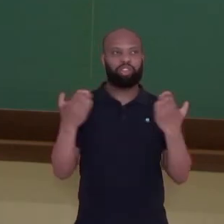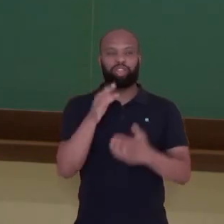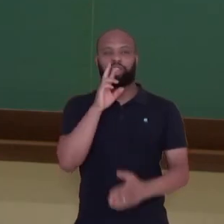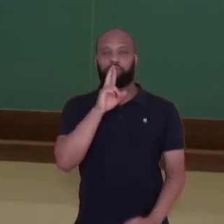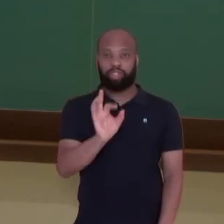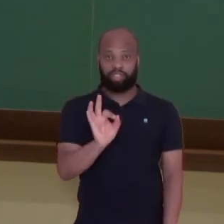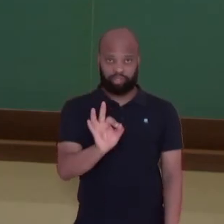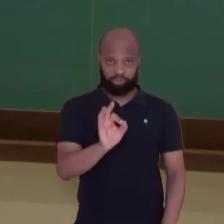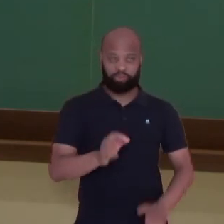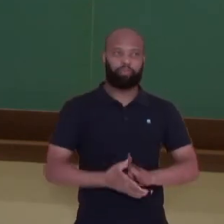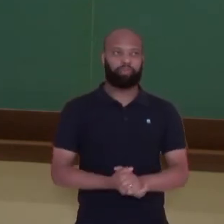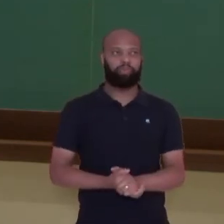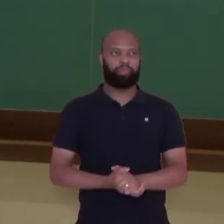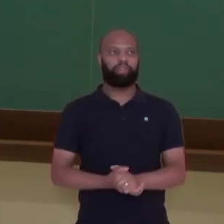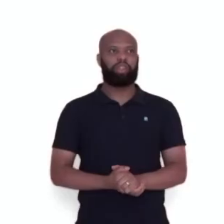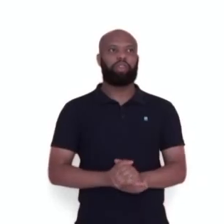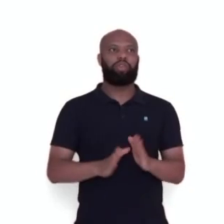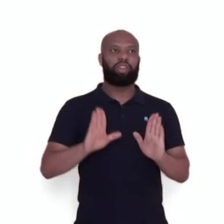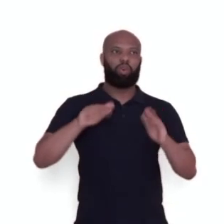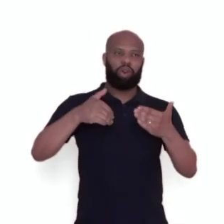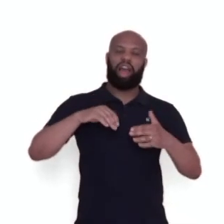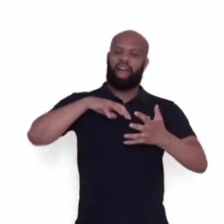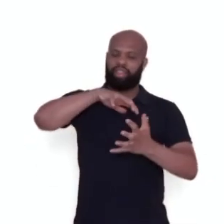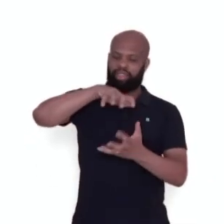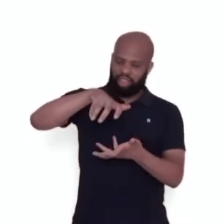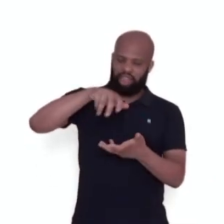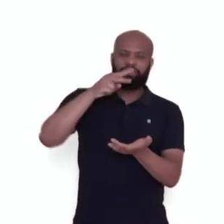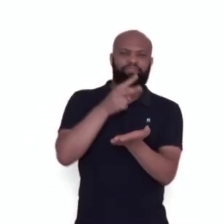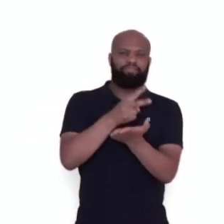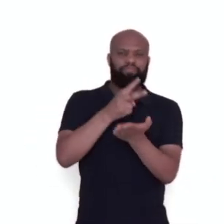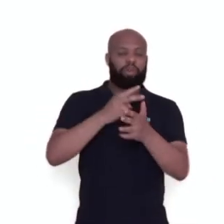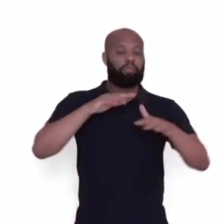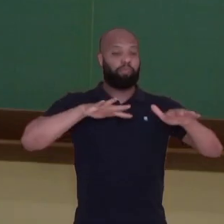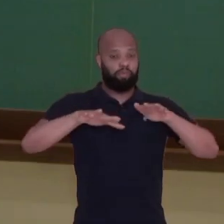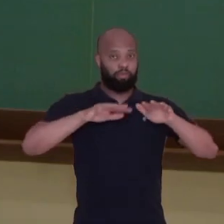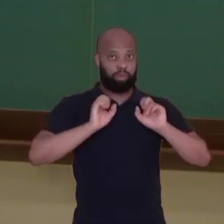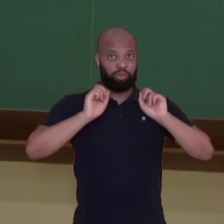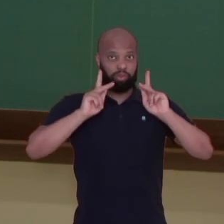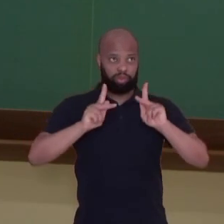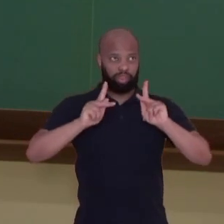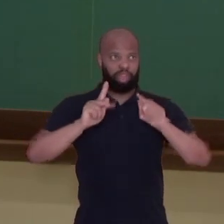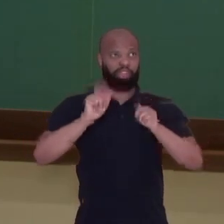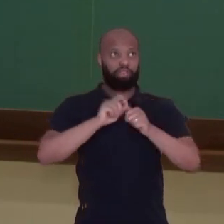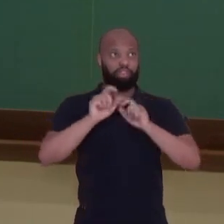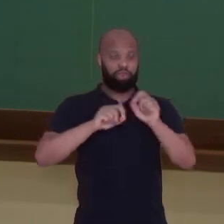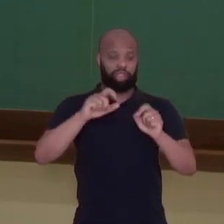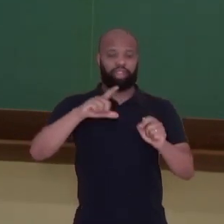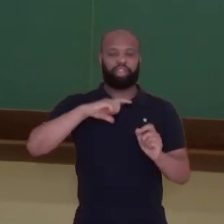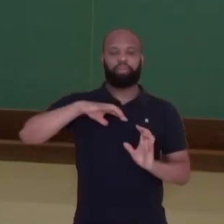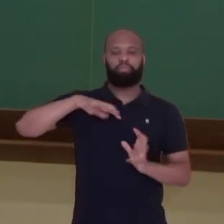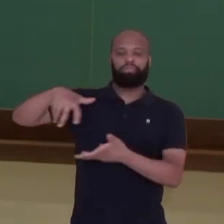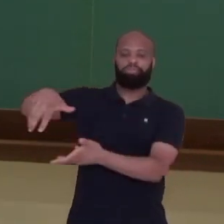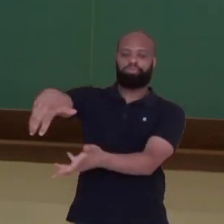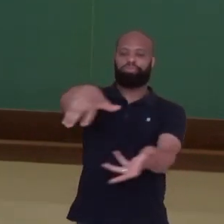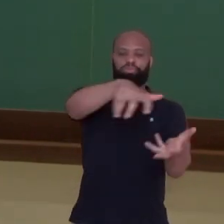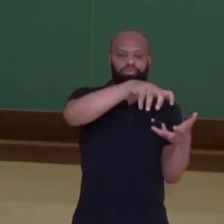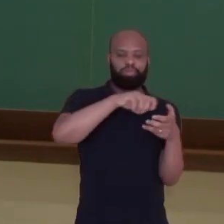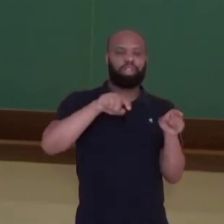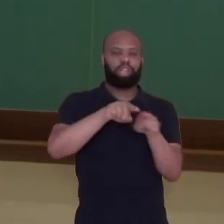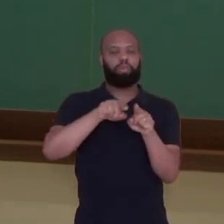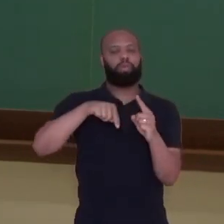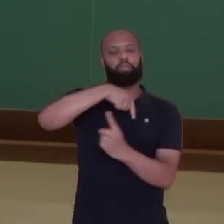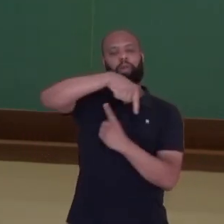esperada? A Terra está em constante movimento, ok, fazendo a rotação e a translação e